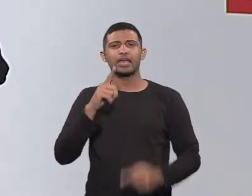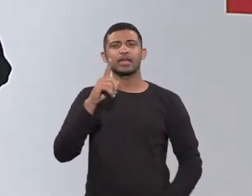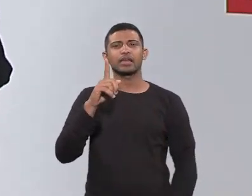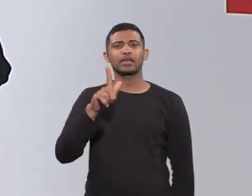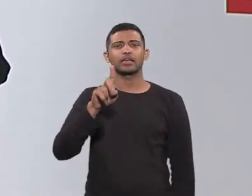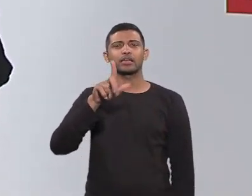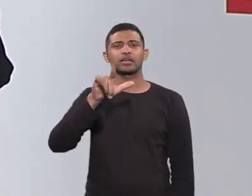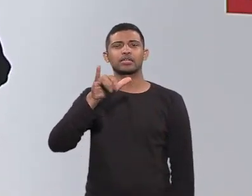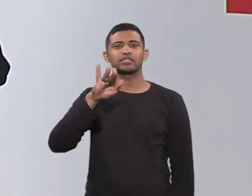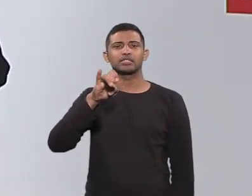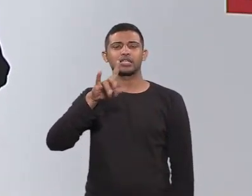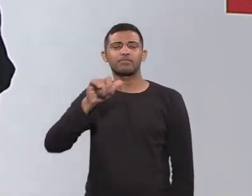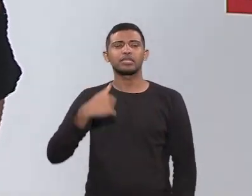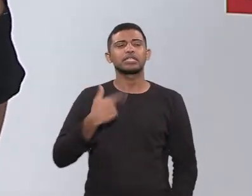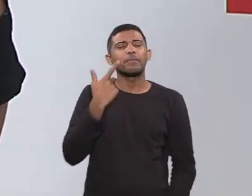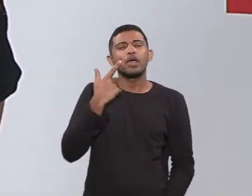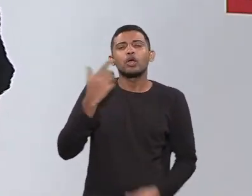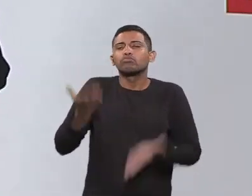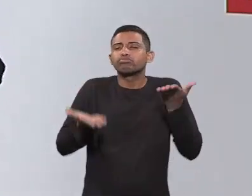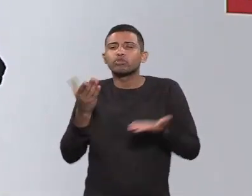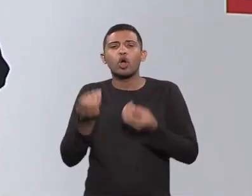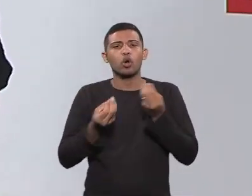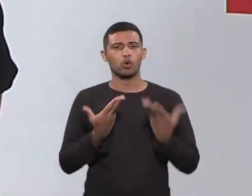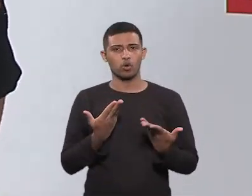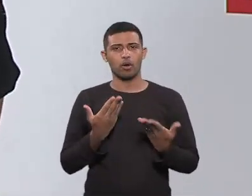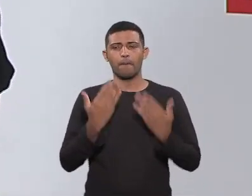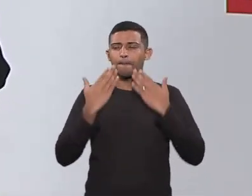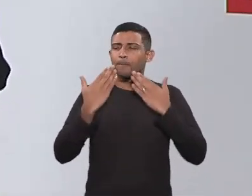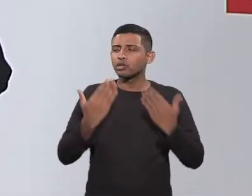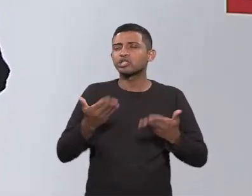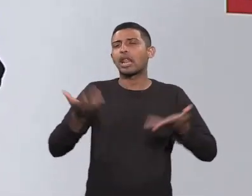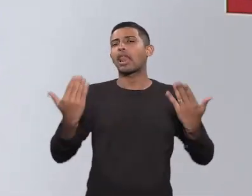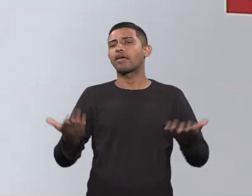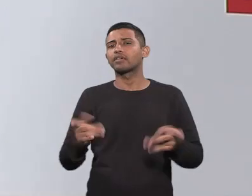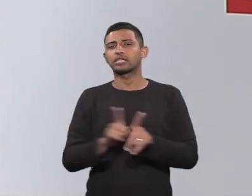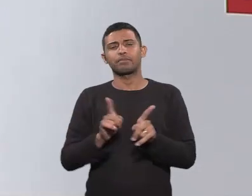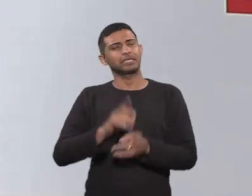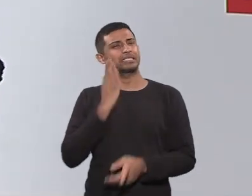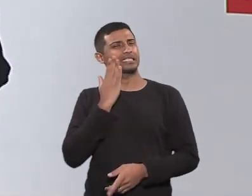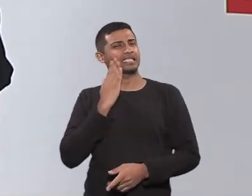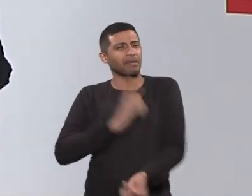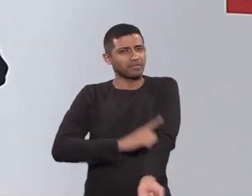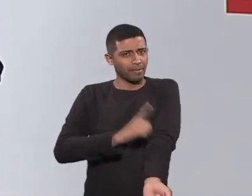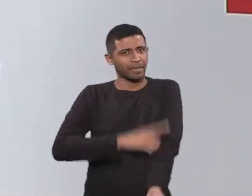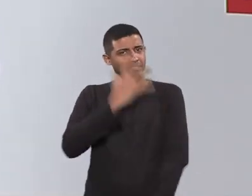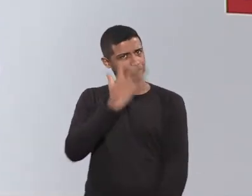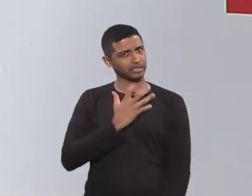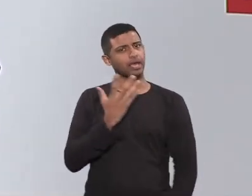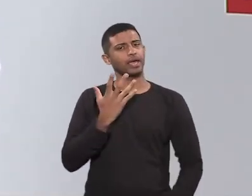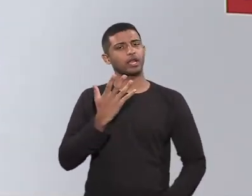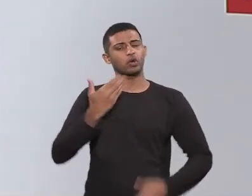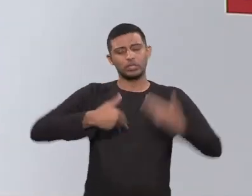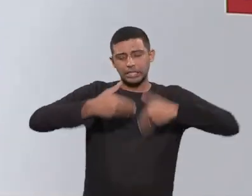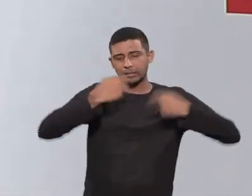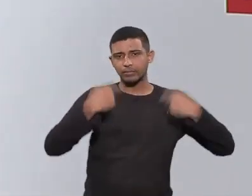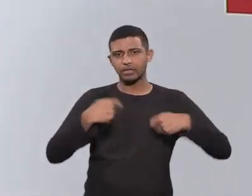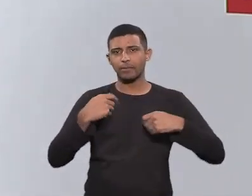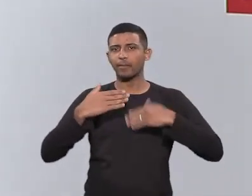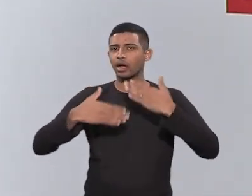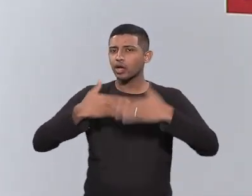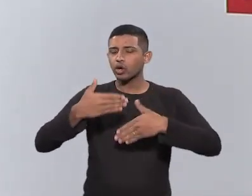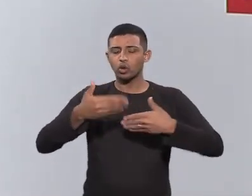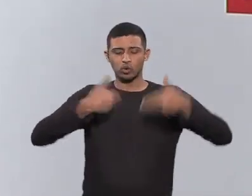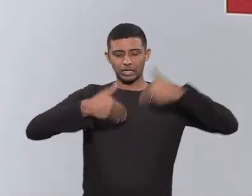rotina. Então, a gente quis trazer a leveza dentro de uma condição de saúde que a gente sabe que é séria, que requer cuidado, mas que a gente também vai aprendendo que com o